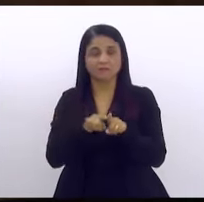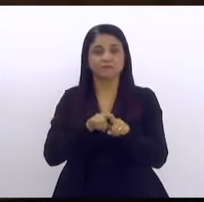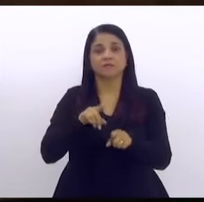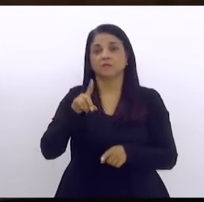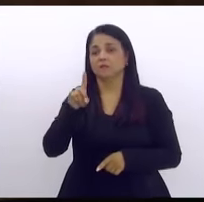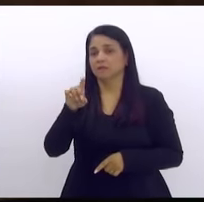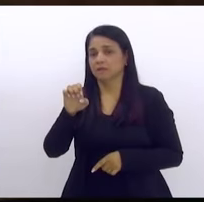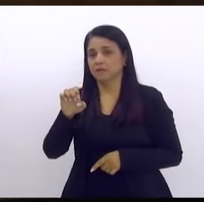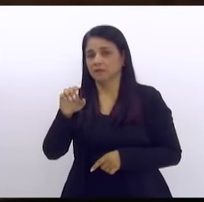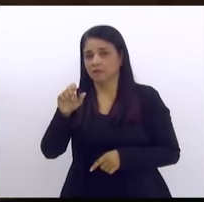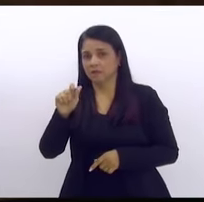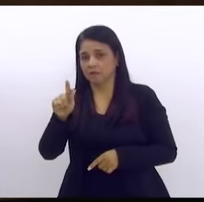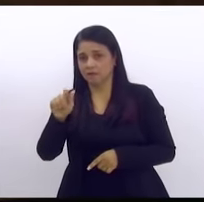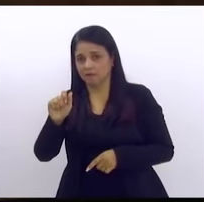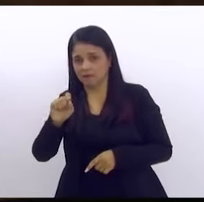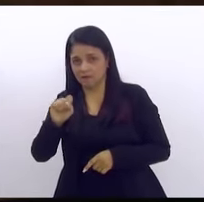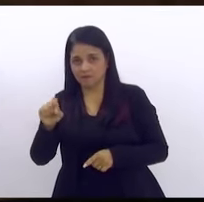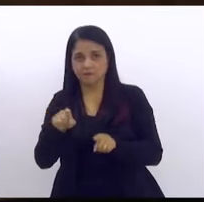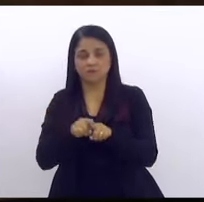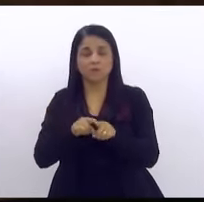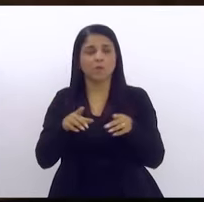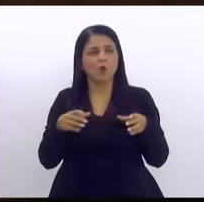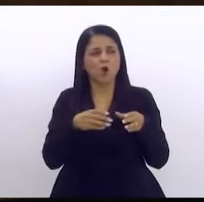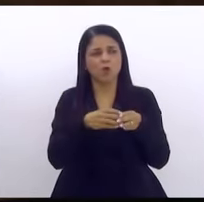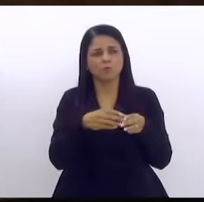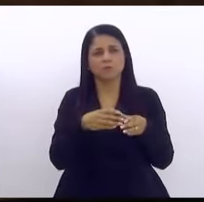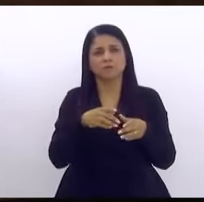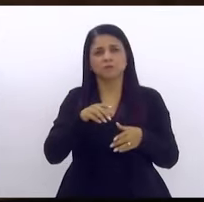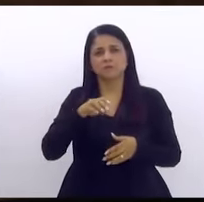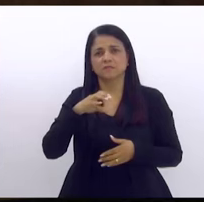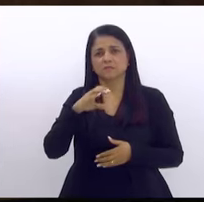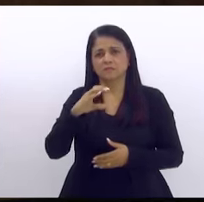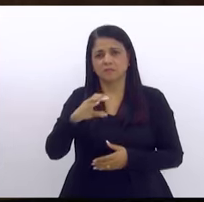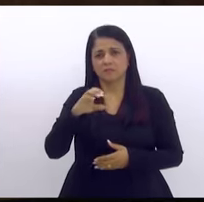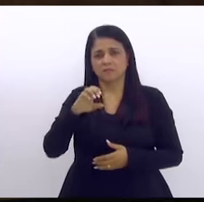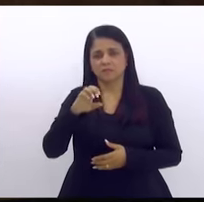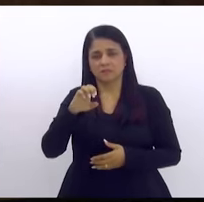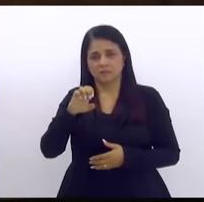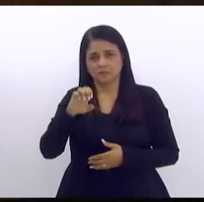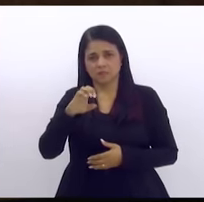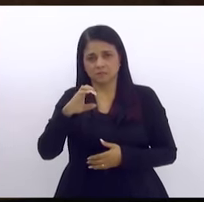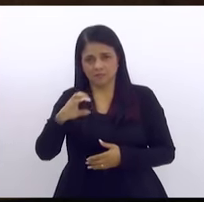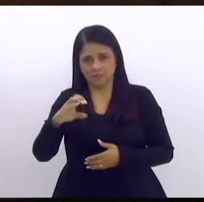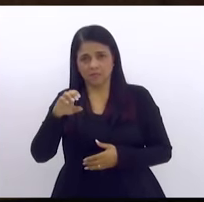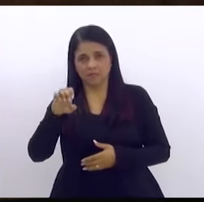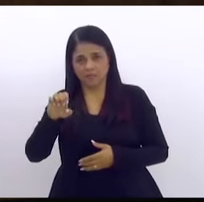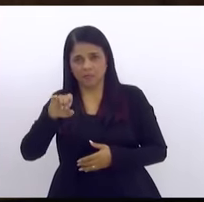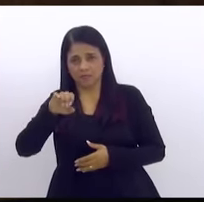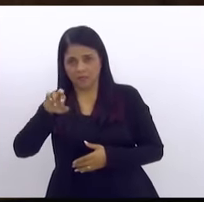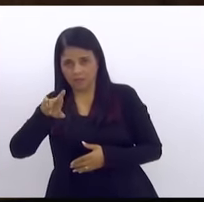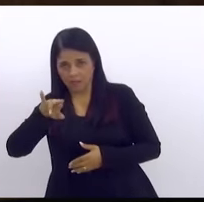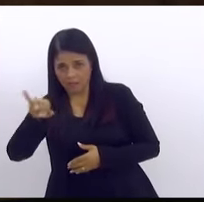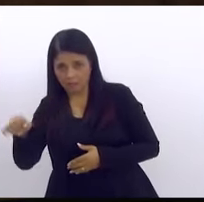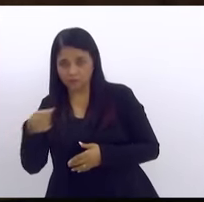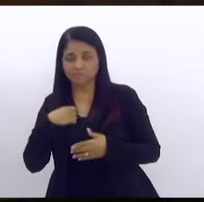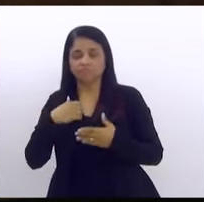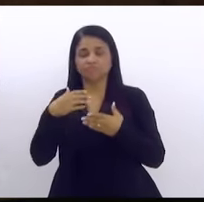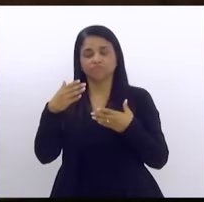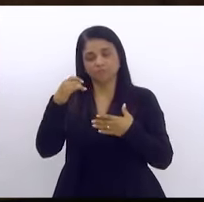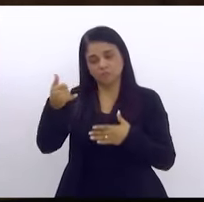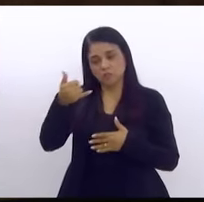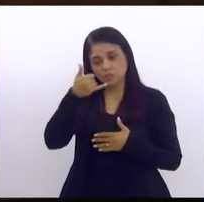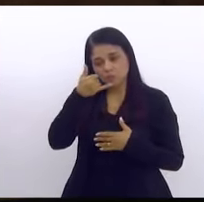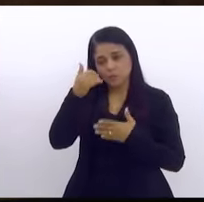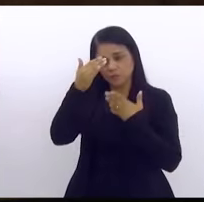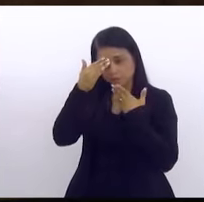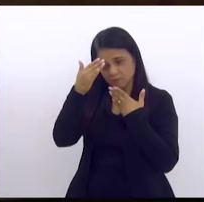horas, uma comissão do CCERJ me ligou pedindo para fazer emenda também nesse sentido e agradecer a sensibilidade